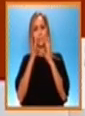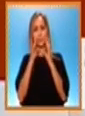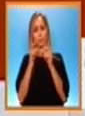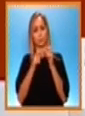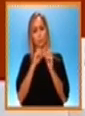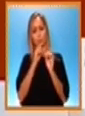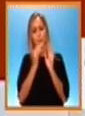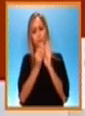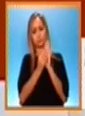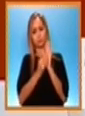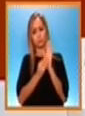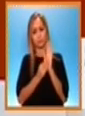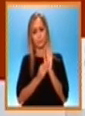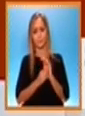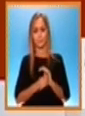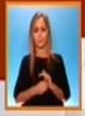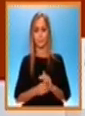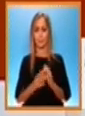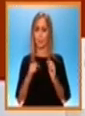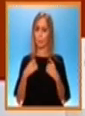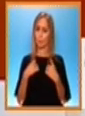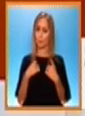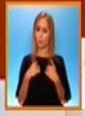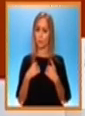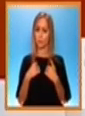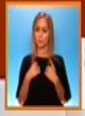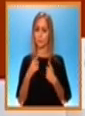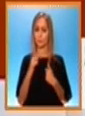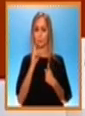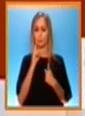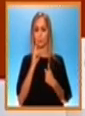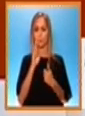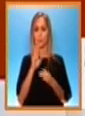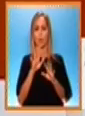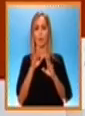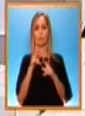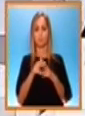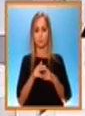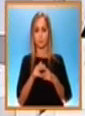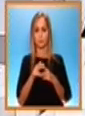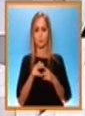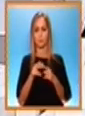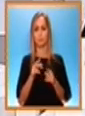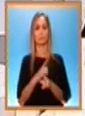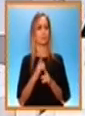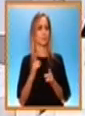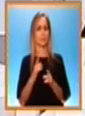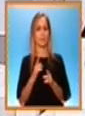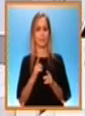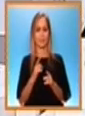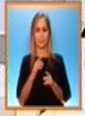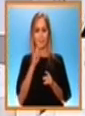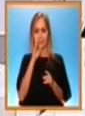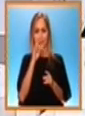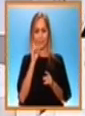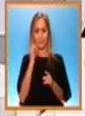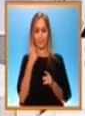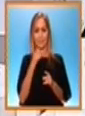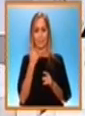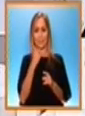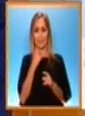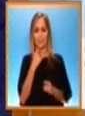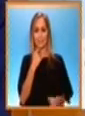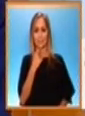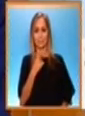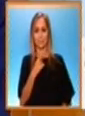também comentarem. E para nós também é muito importante. Olha, vou-te interromper, porque se ele tivesse aqui... Porquê? E a rir-se. Se ele tivesse aqui a rir-se e a